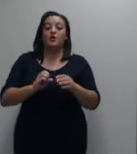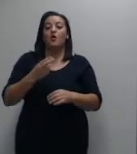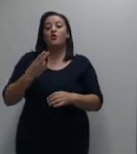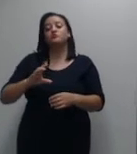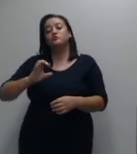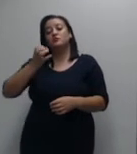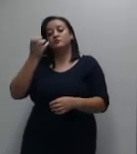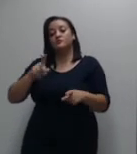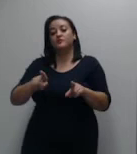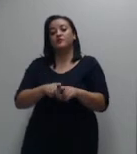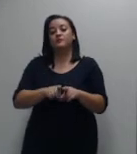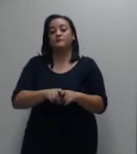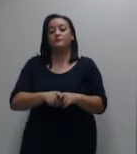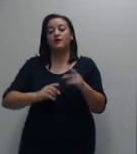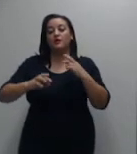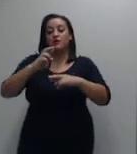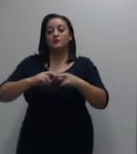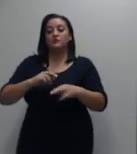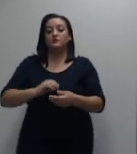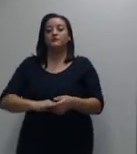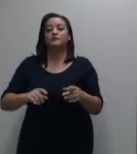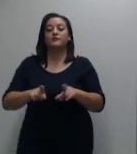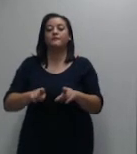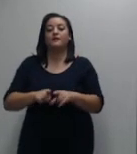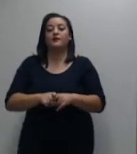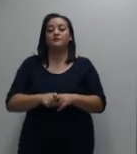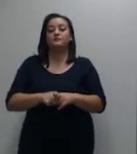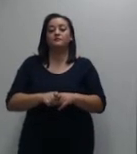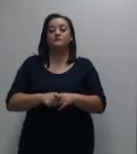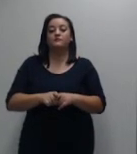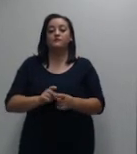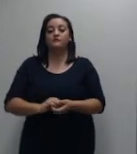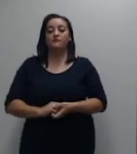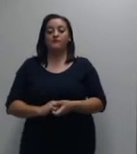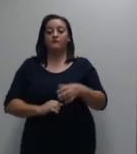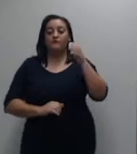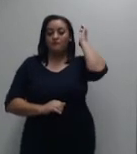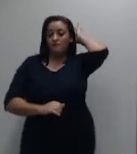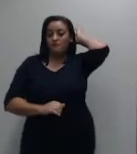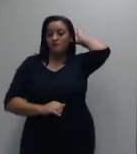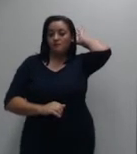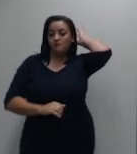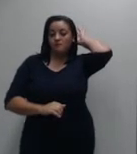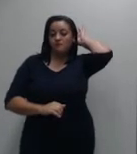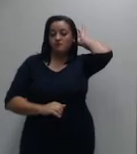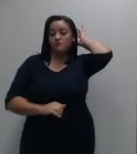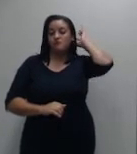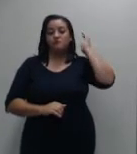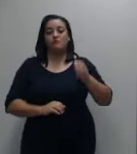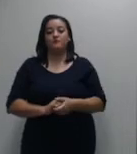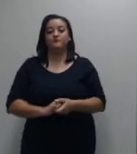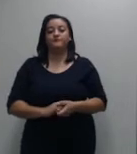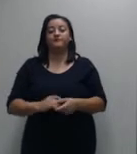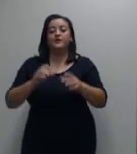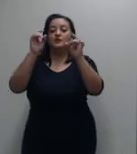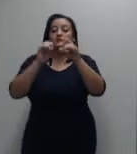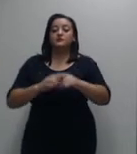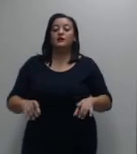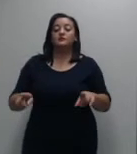de obscuridade ou contradição Olá pessoal Nelson Ned ressalte-se